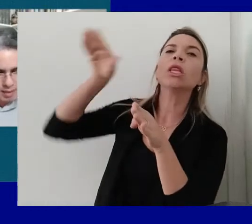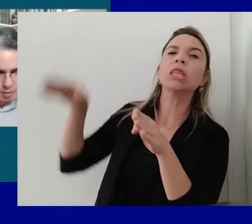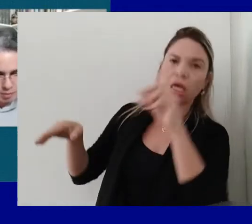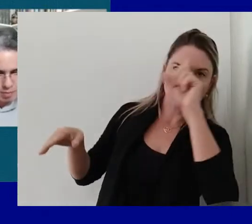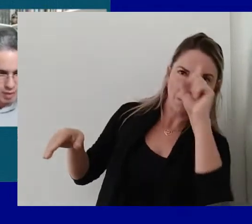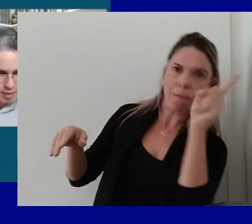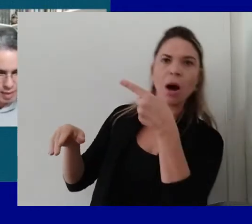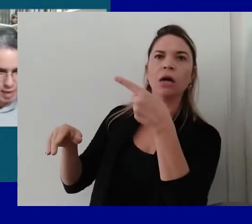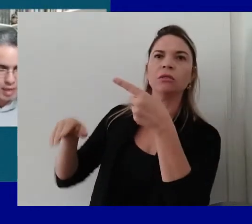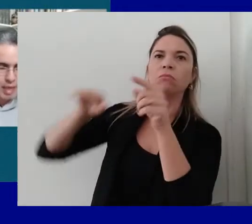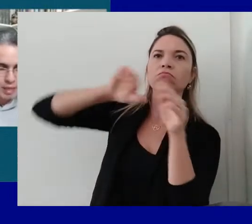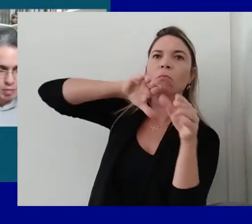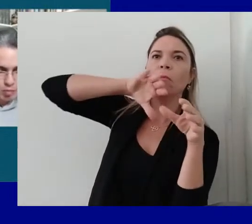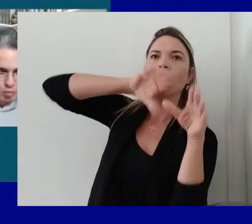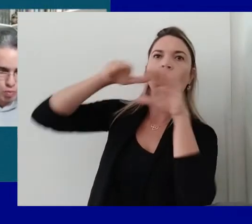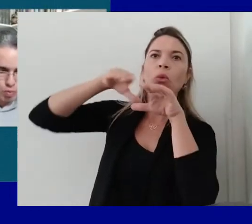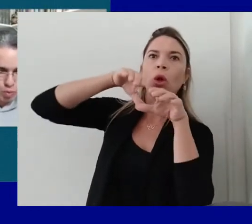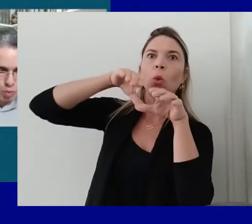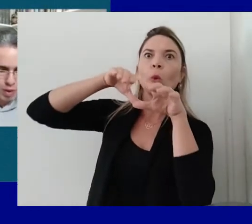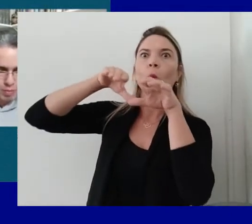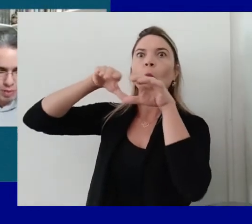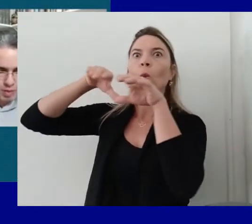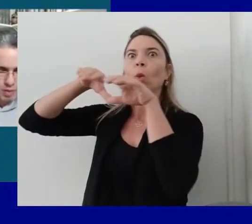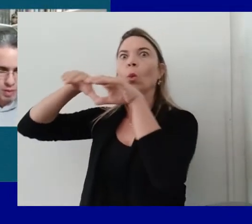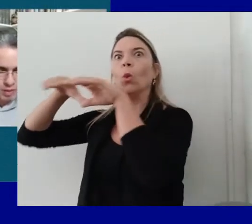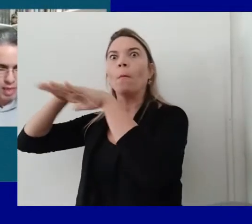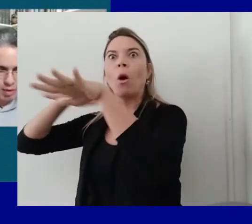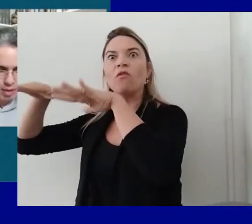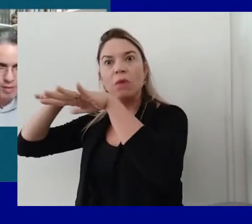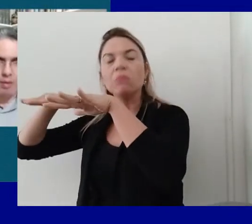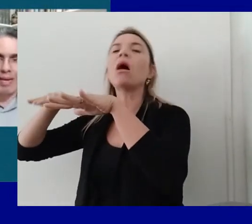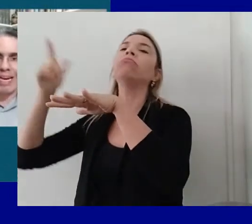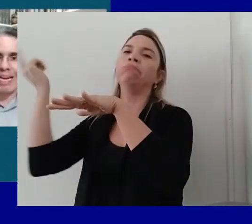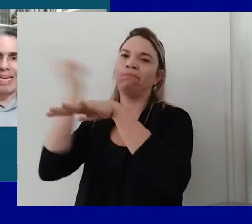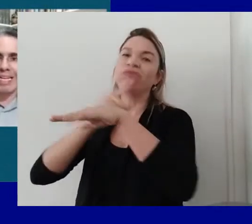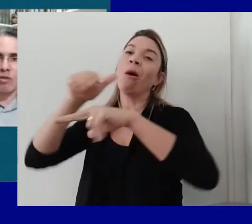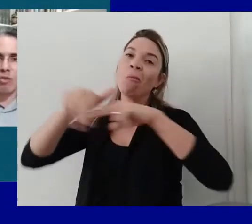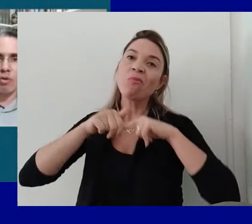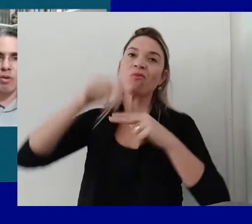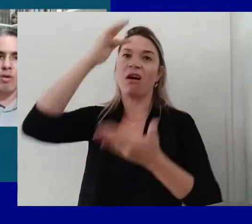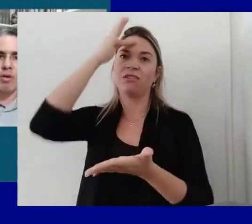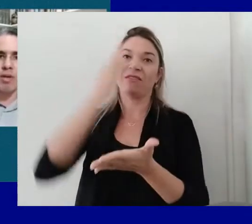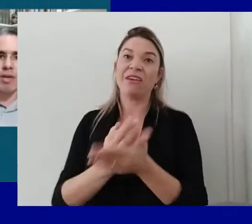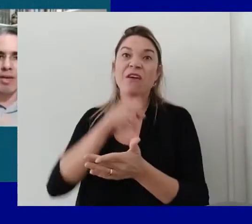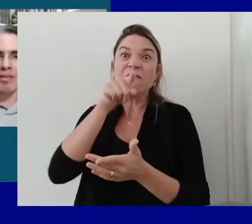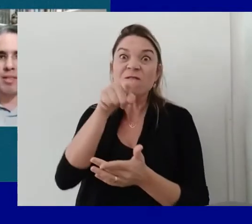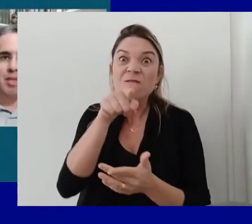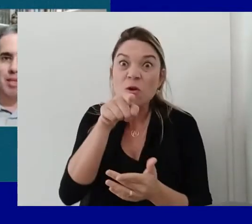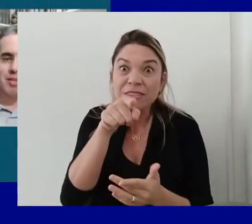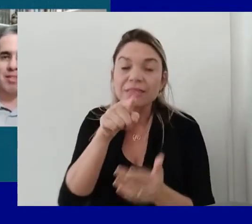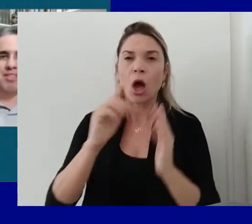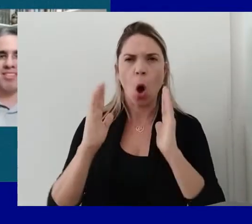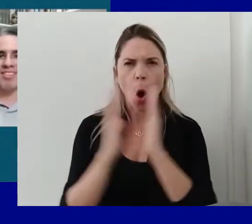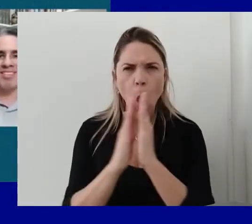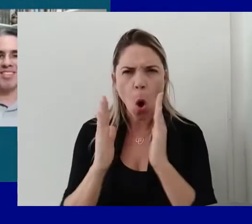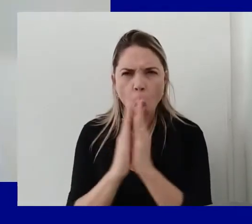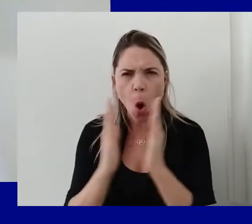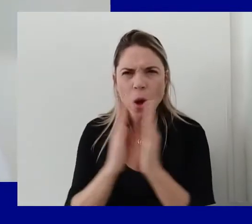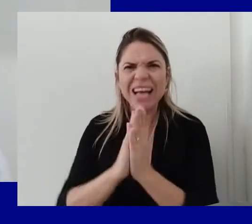mar, tal sucederá. E tudo quanto pedirdes em oração, crendo,